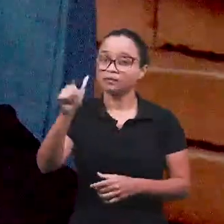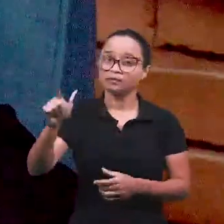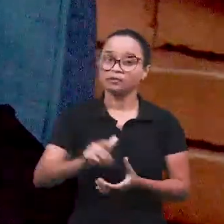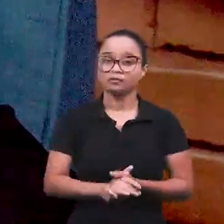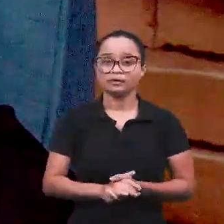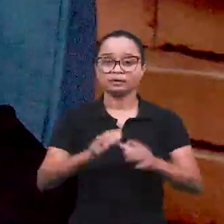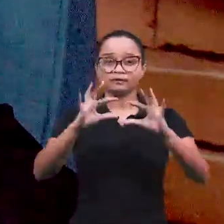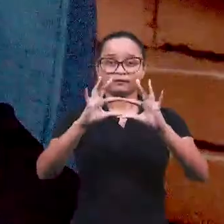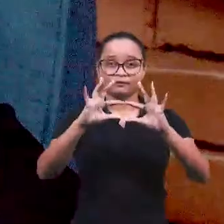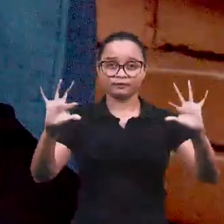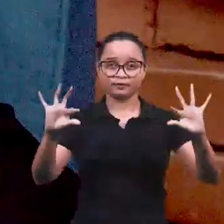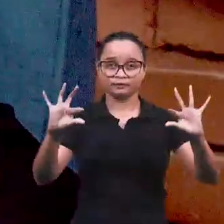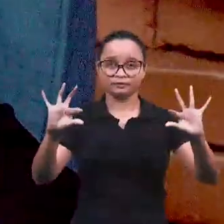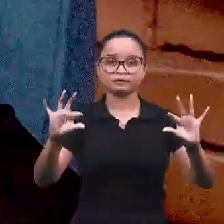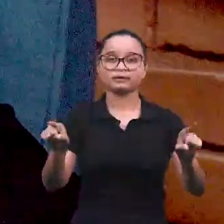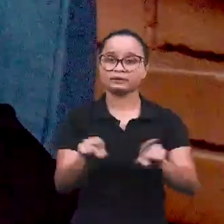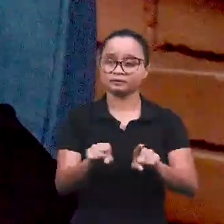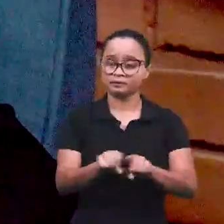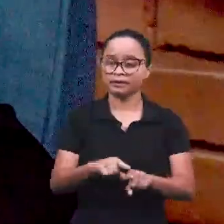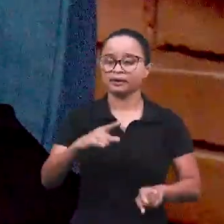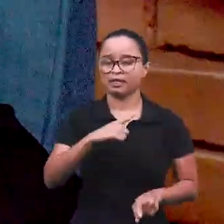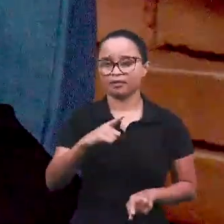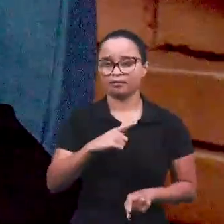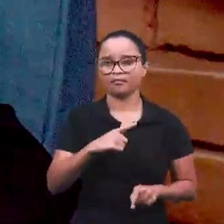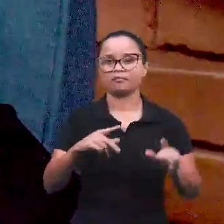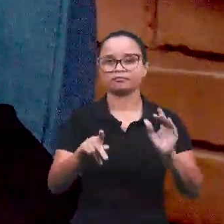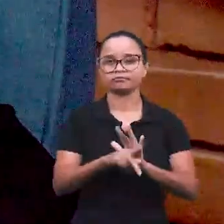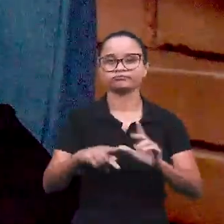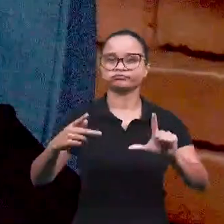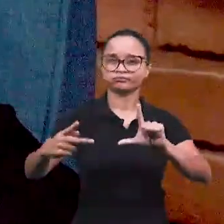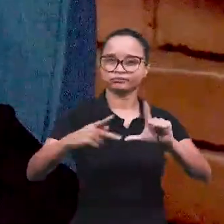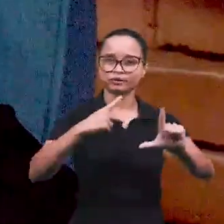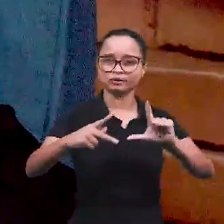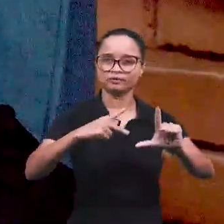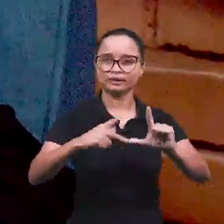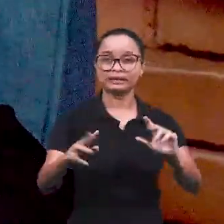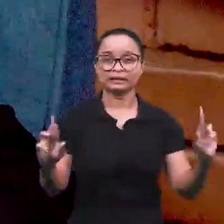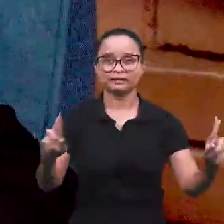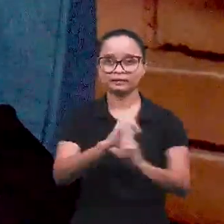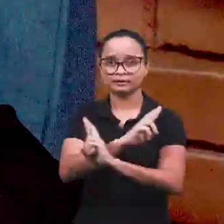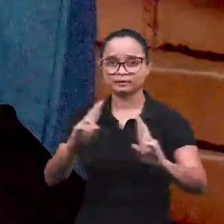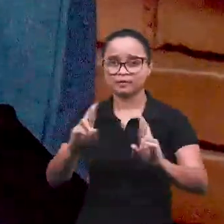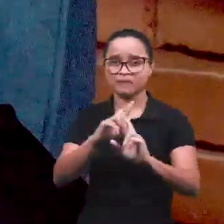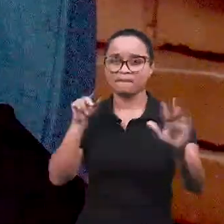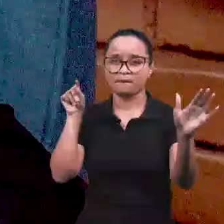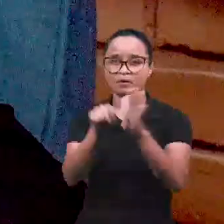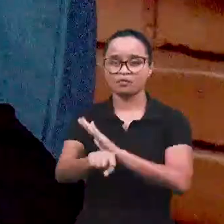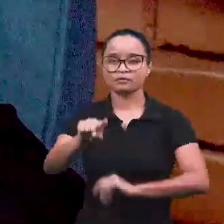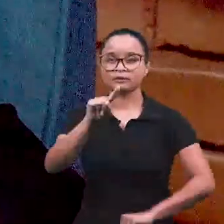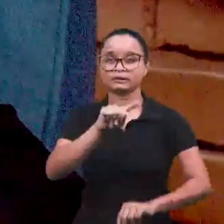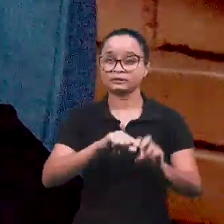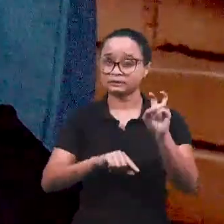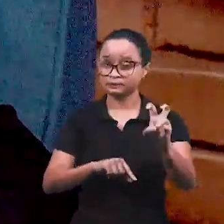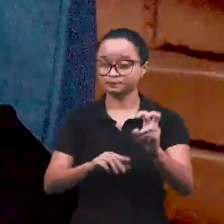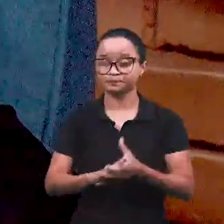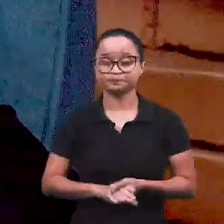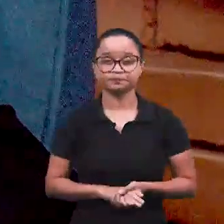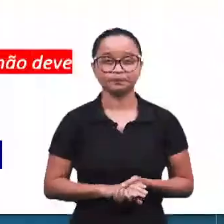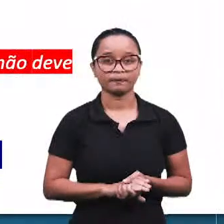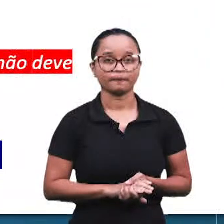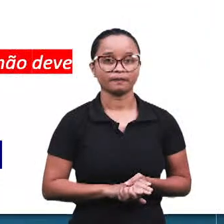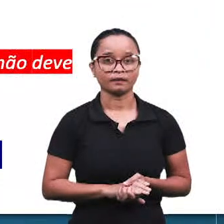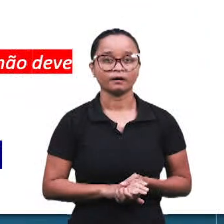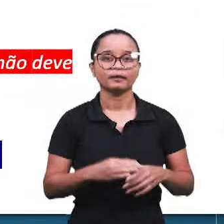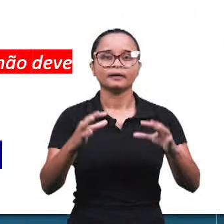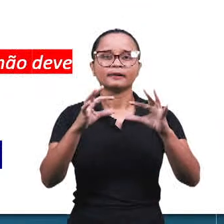a outra contribuição, que é outra frase que foi postada no portal relacionada a esta pergunta número 5, que diz assim,